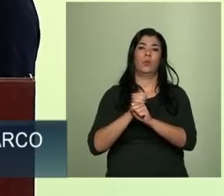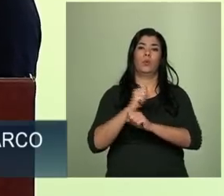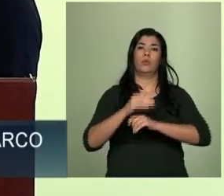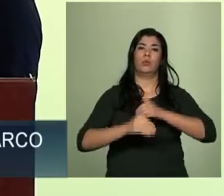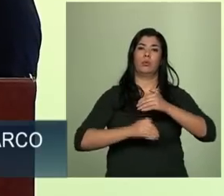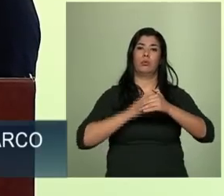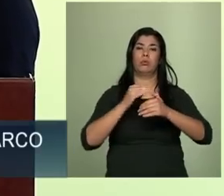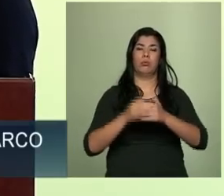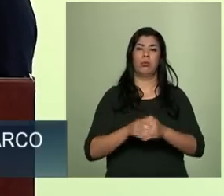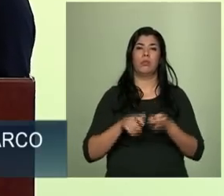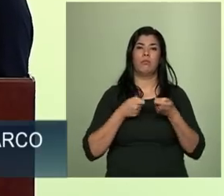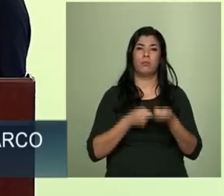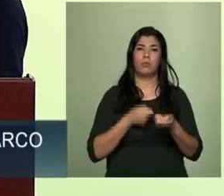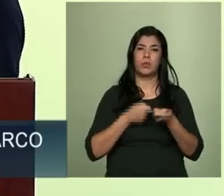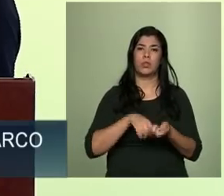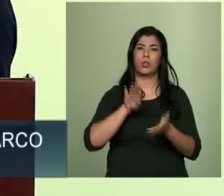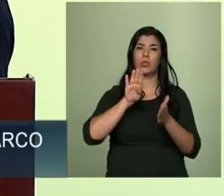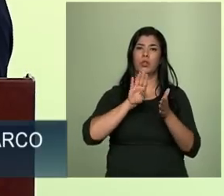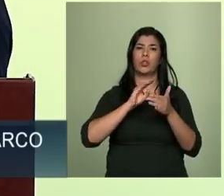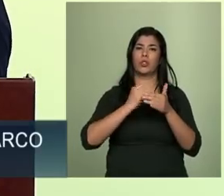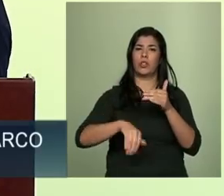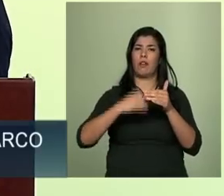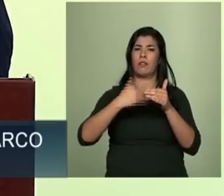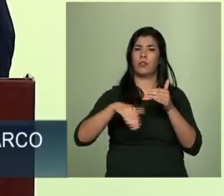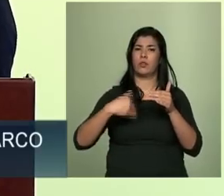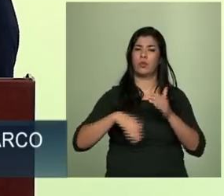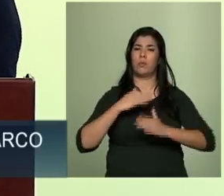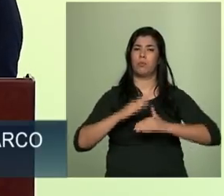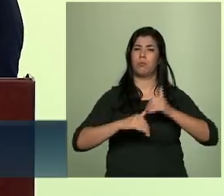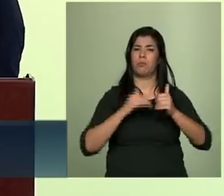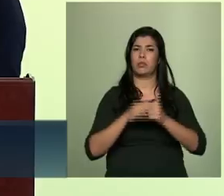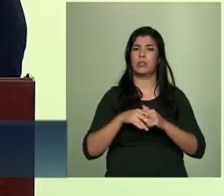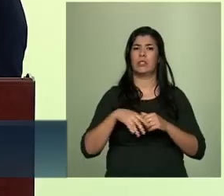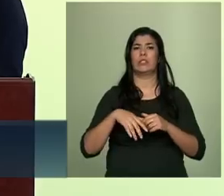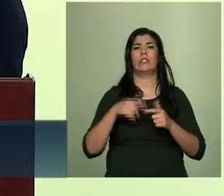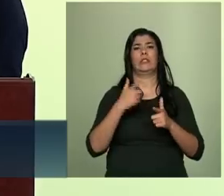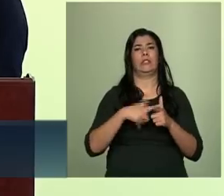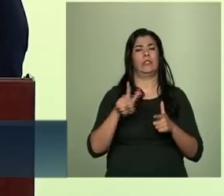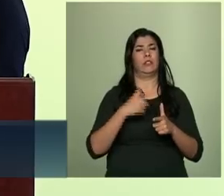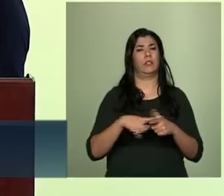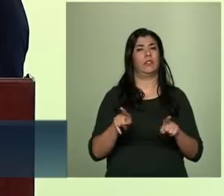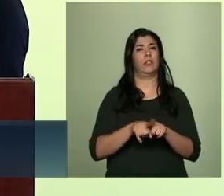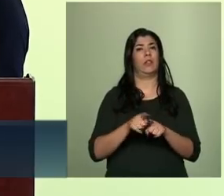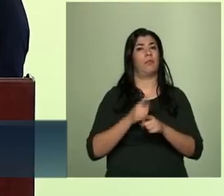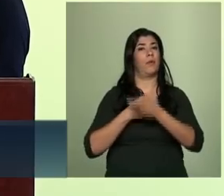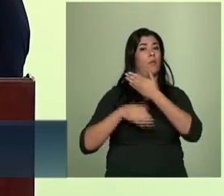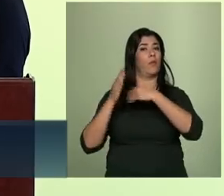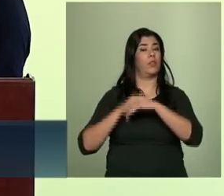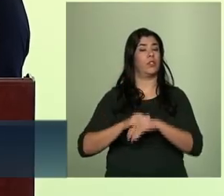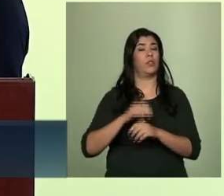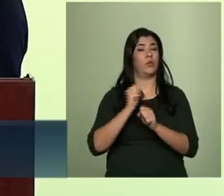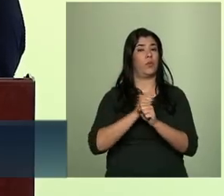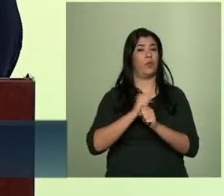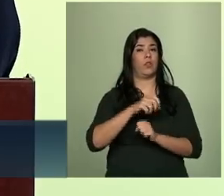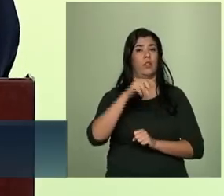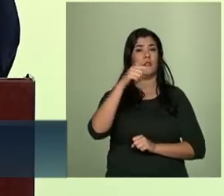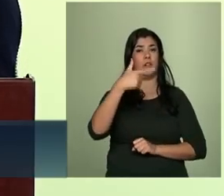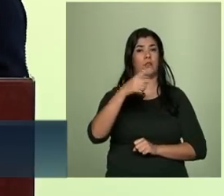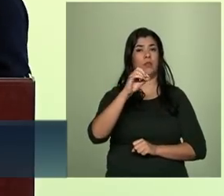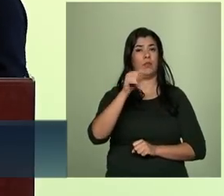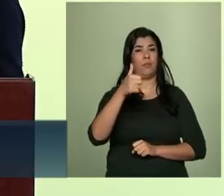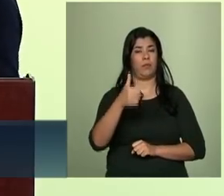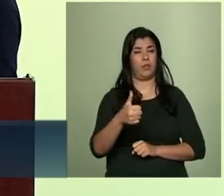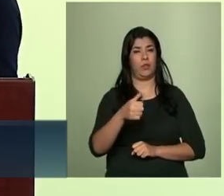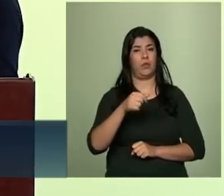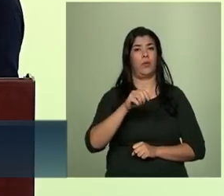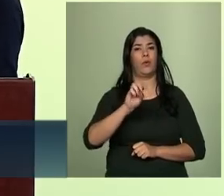excesso de burocracia. São exigências que o antigo marco legal, que foi criado em 2001, exigiam coisas absolutamente